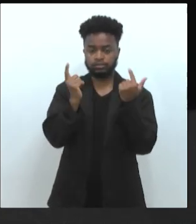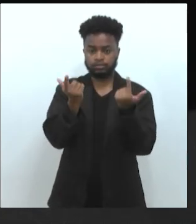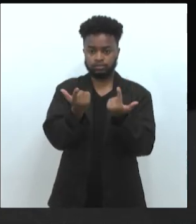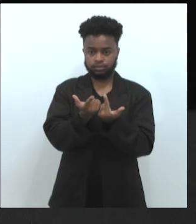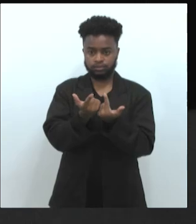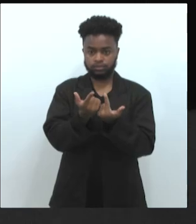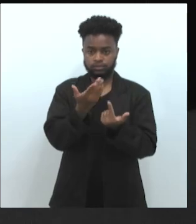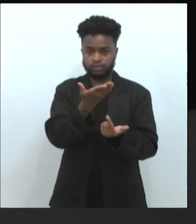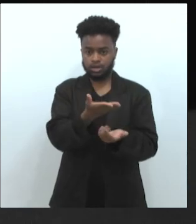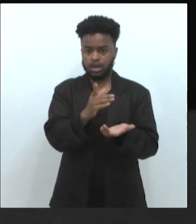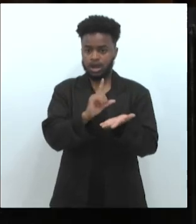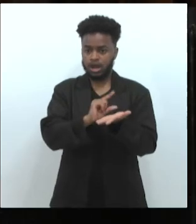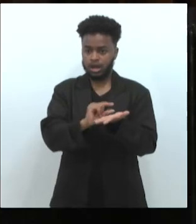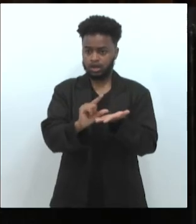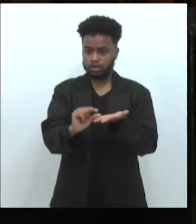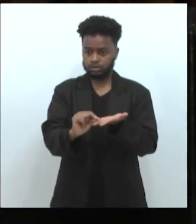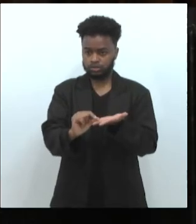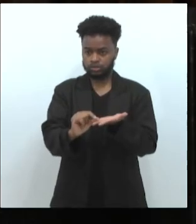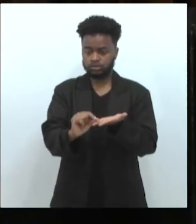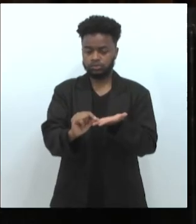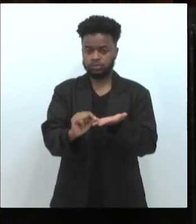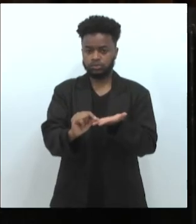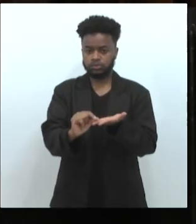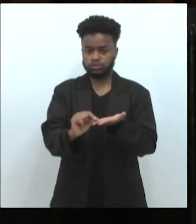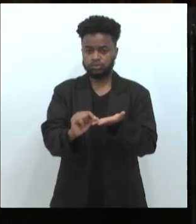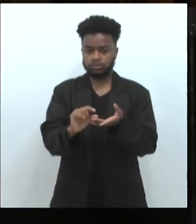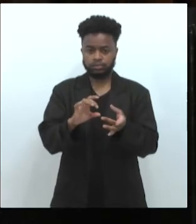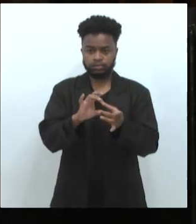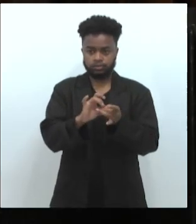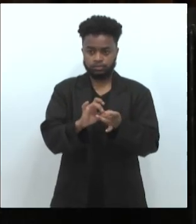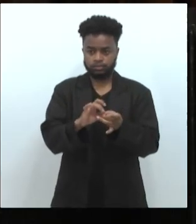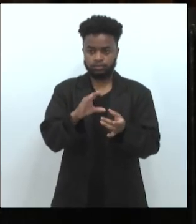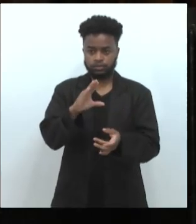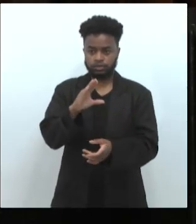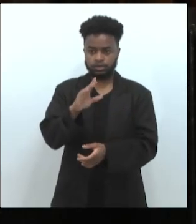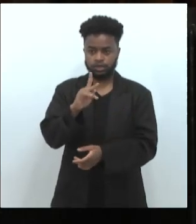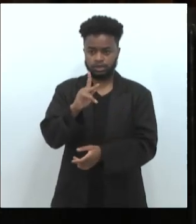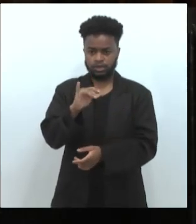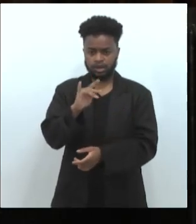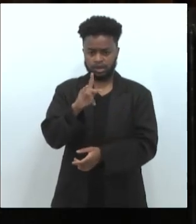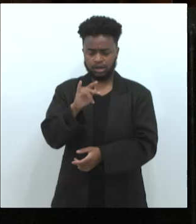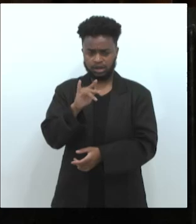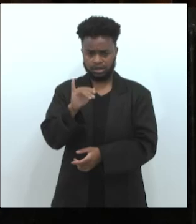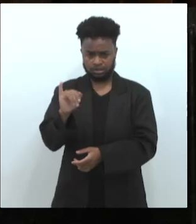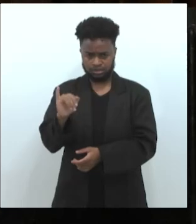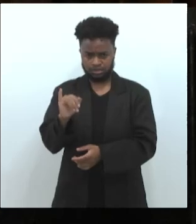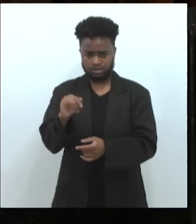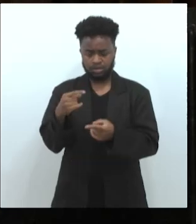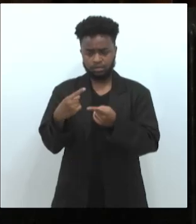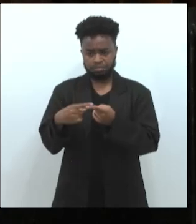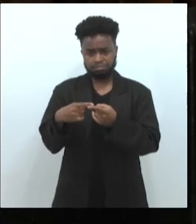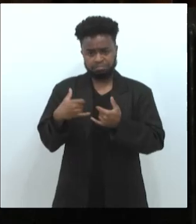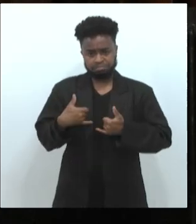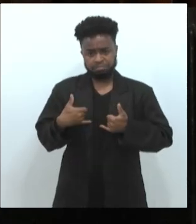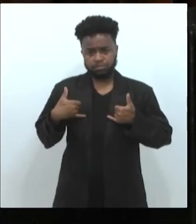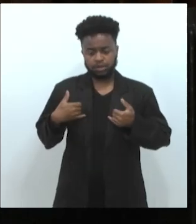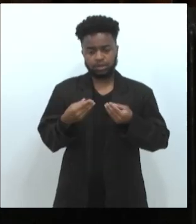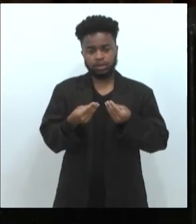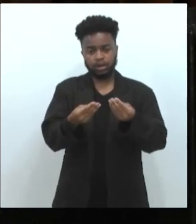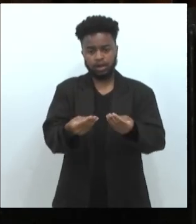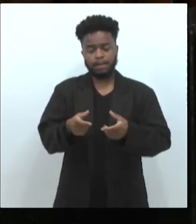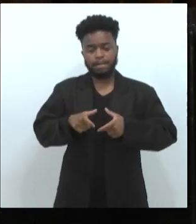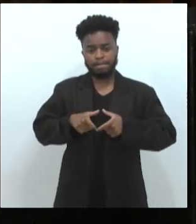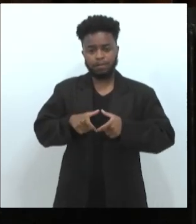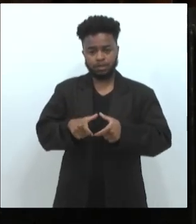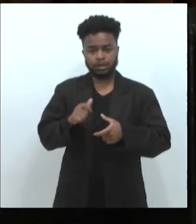esse belo artigo desse grande jurista Cacai, que tive orgulho de dar a ele uma medalha